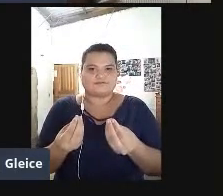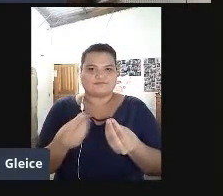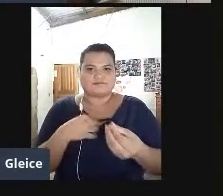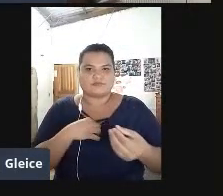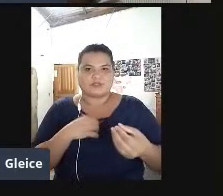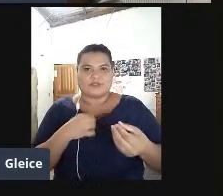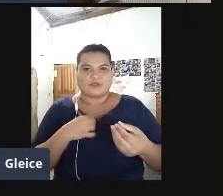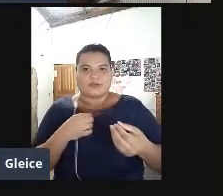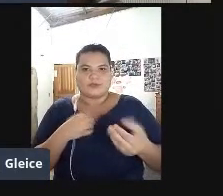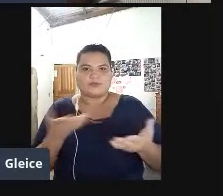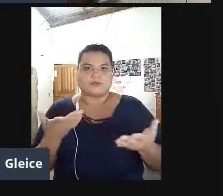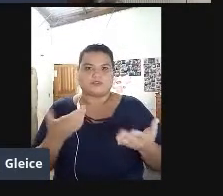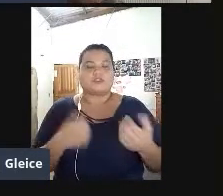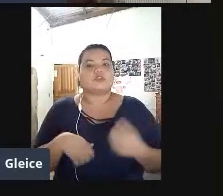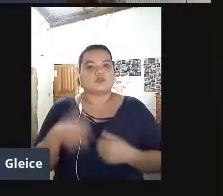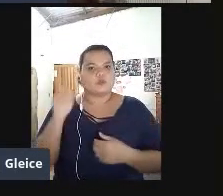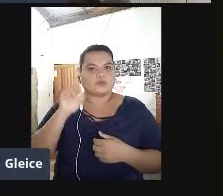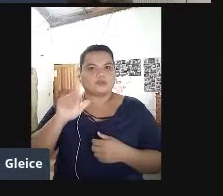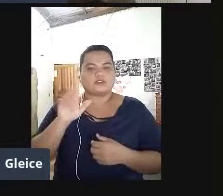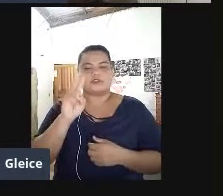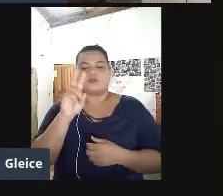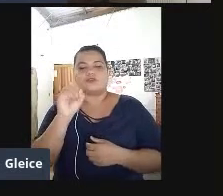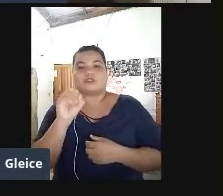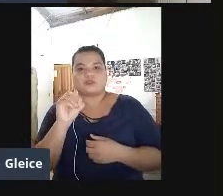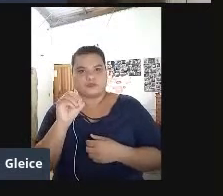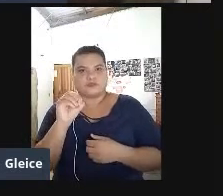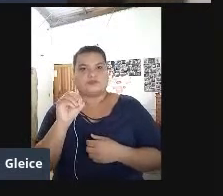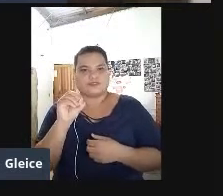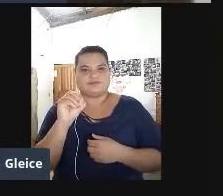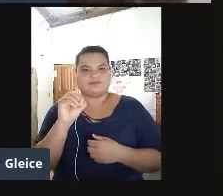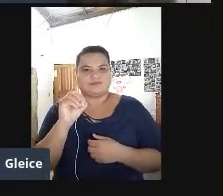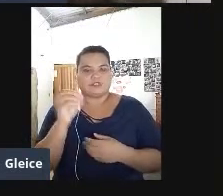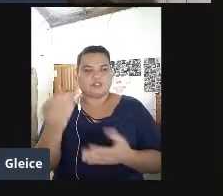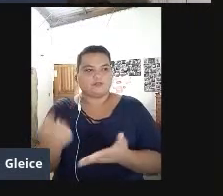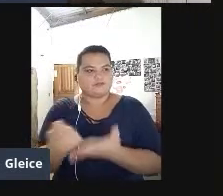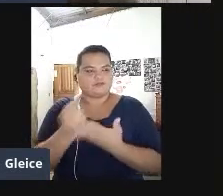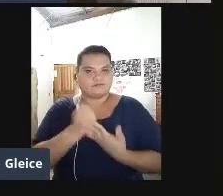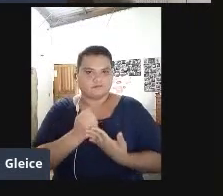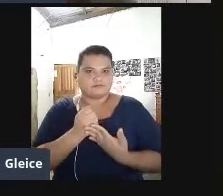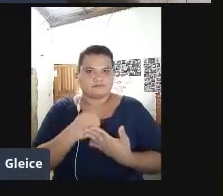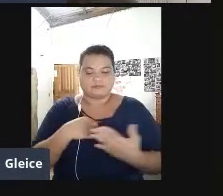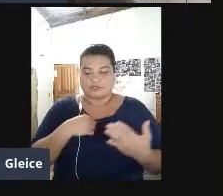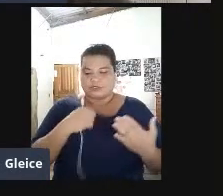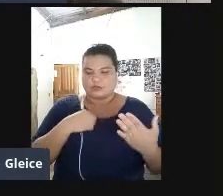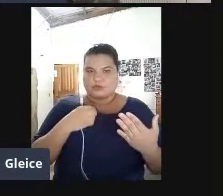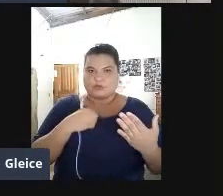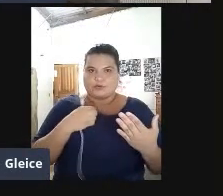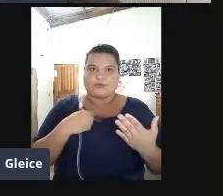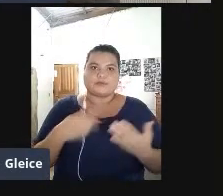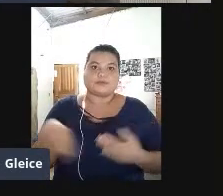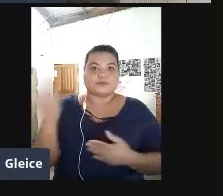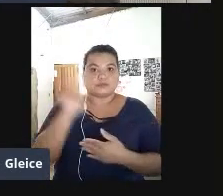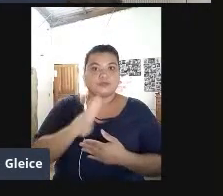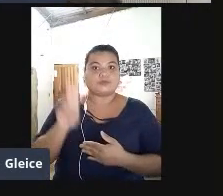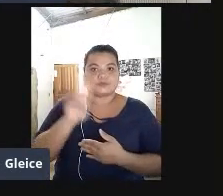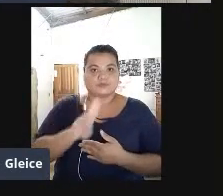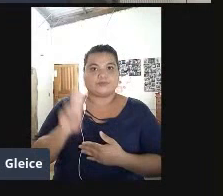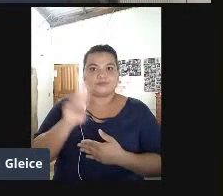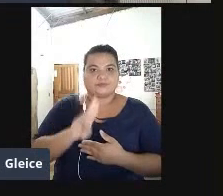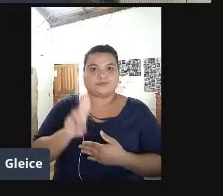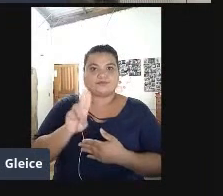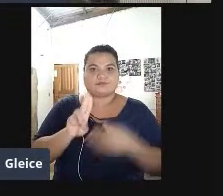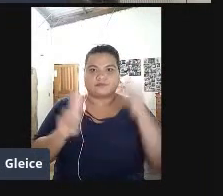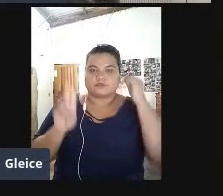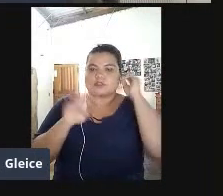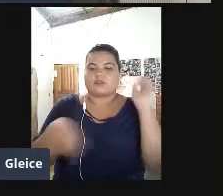50 kits de um uniforme, diga-se de passagem, para usar em apicultura. E nós utilizamos ele